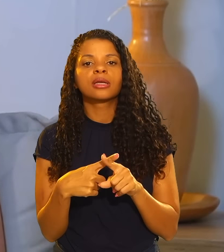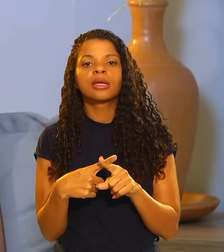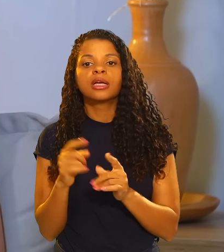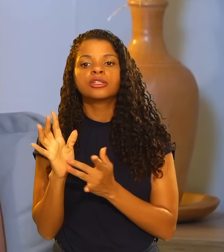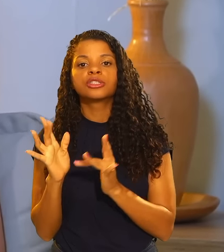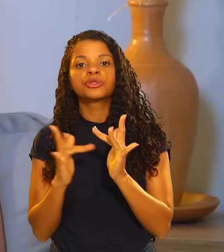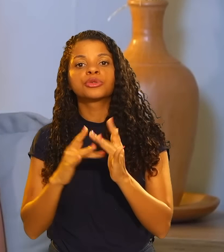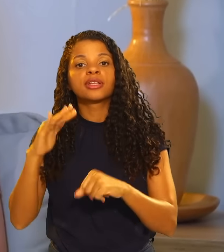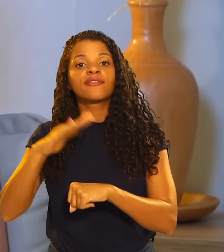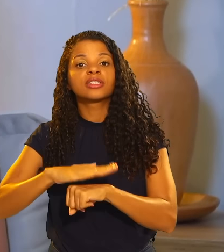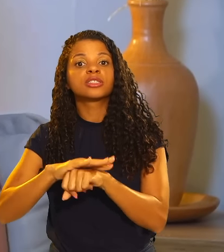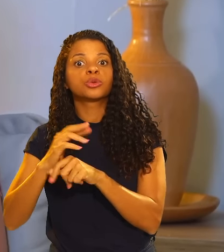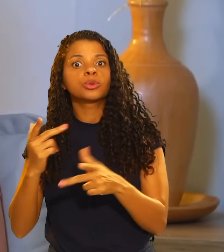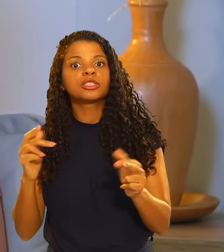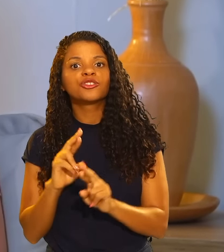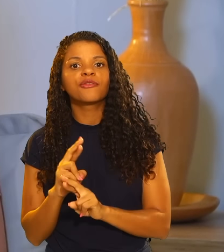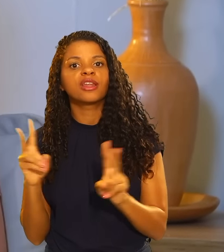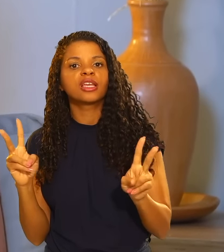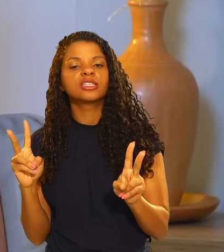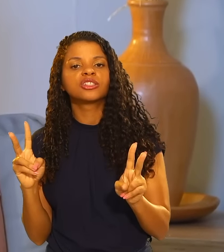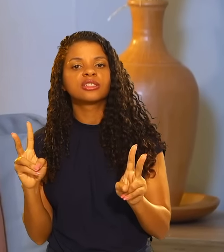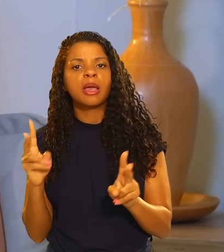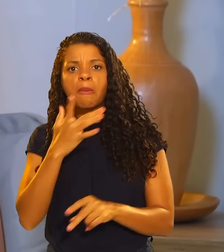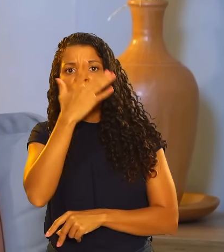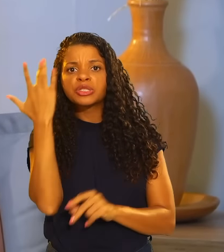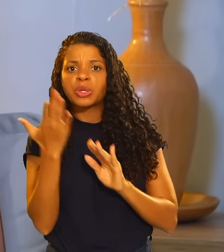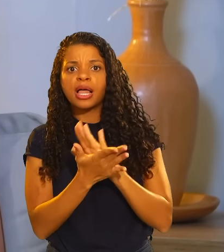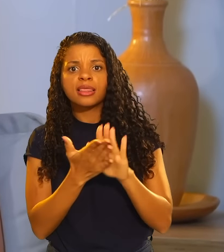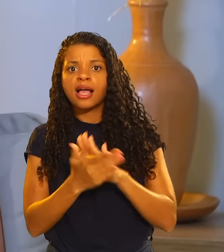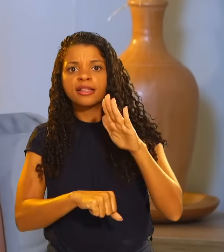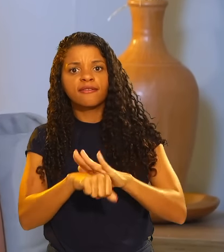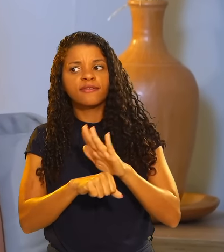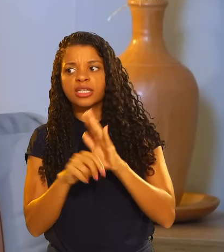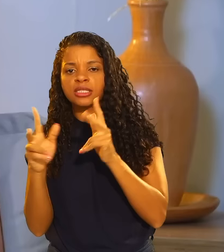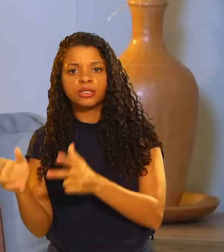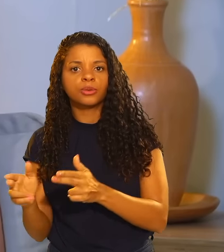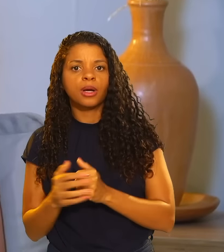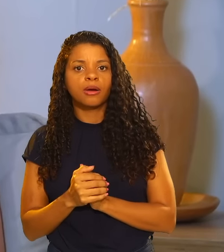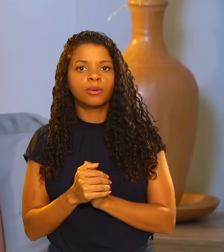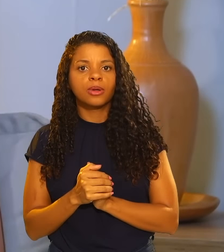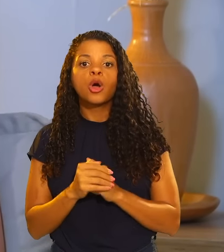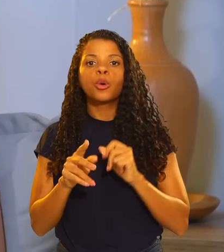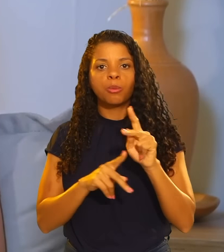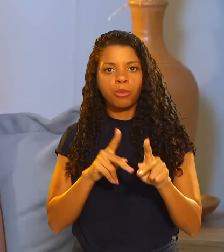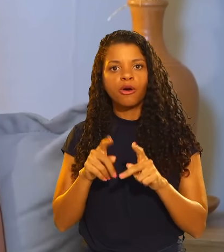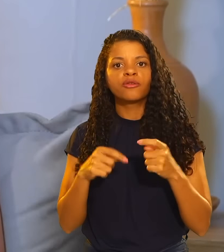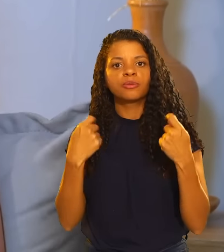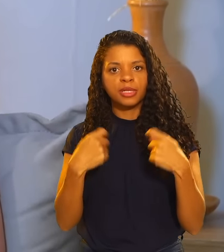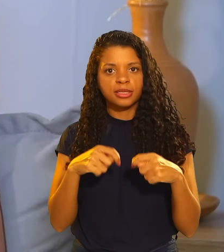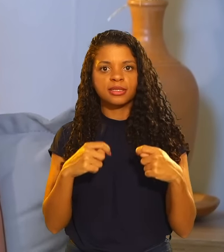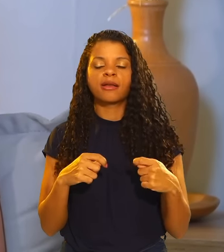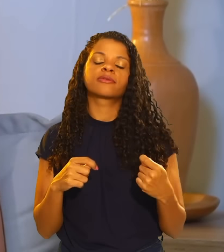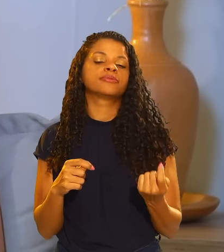vivendo aquilo que eles deveriam estar vivendo, né? Dentro do templo, que era o cuidado com